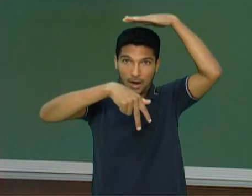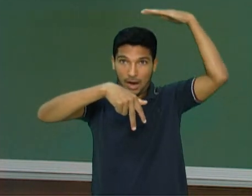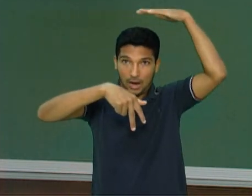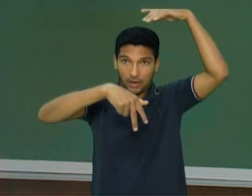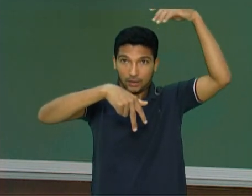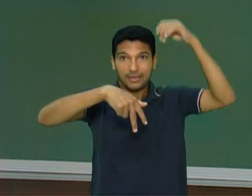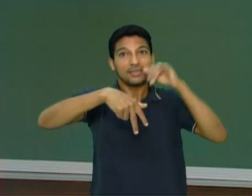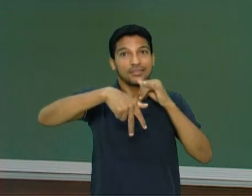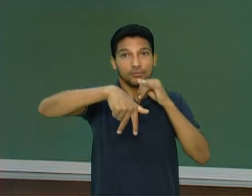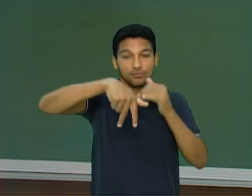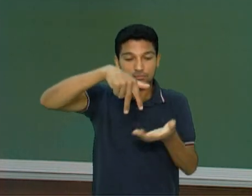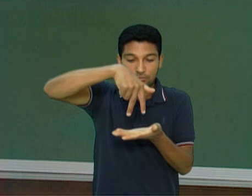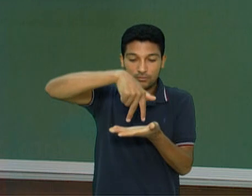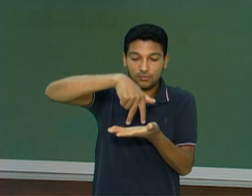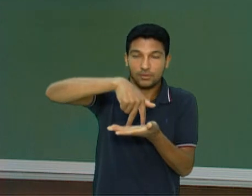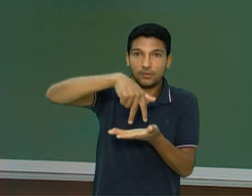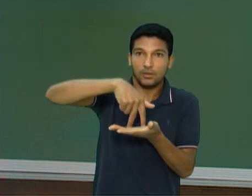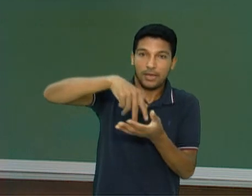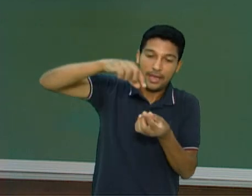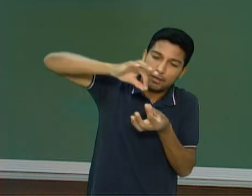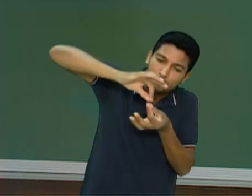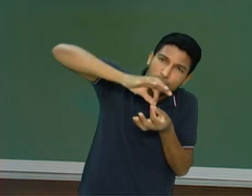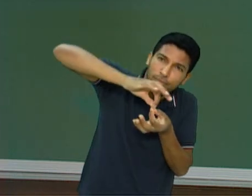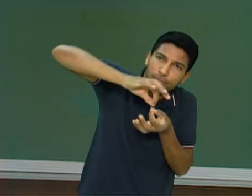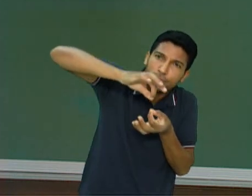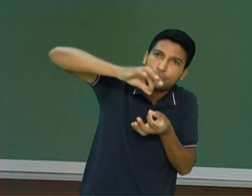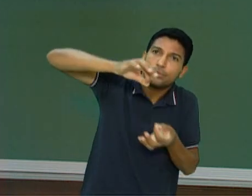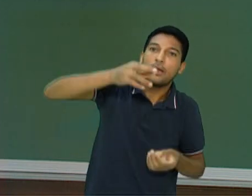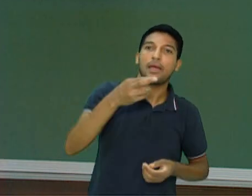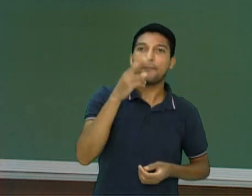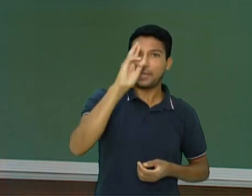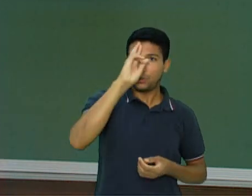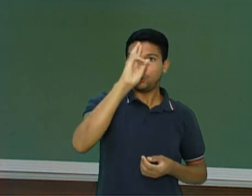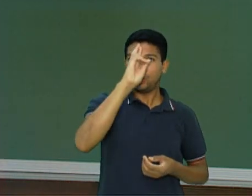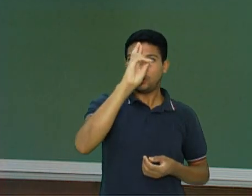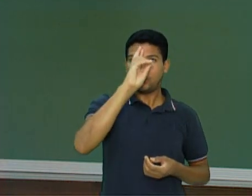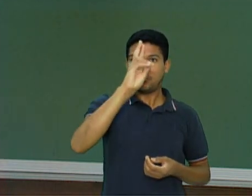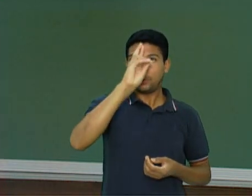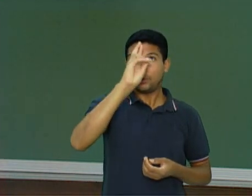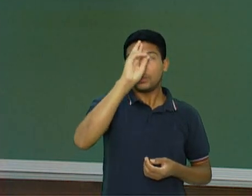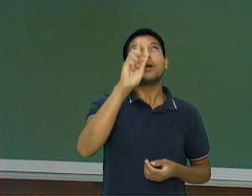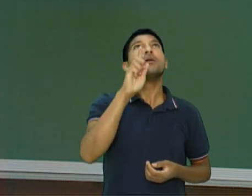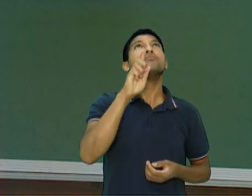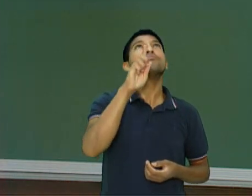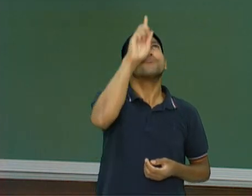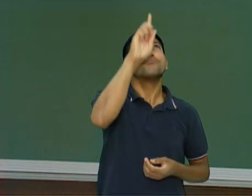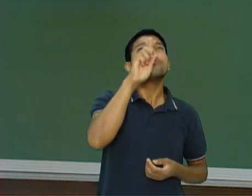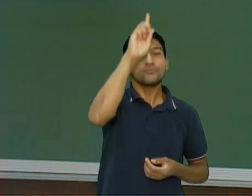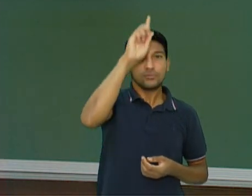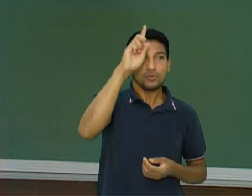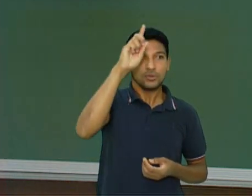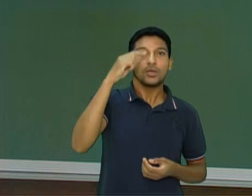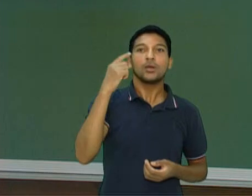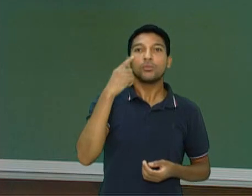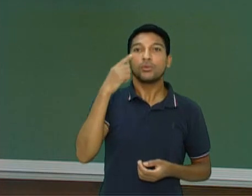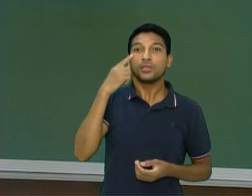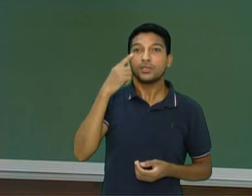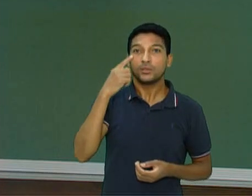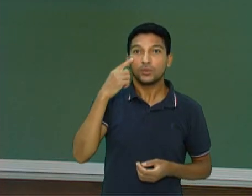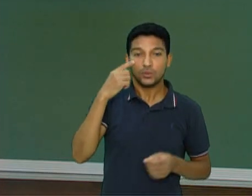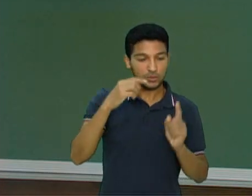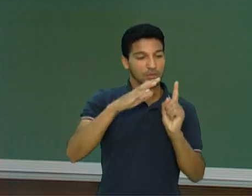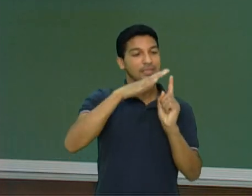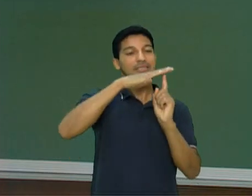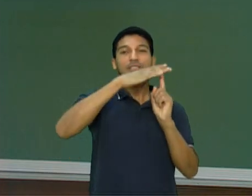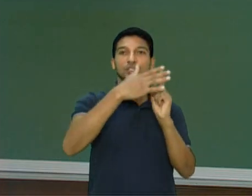rua, ou calçada da rua. Se você estiver em pezinho lá, a tua sombra vai estar exatamente embaixo de